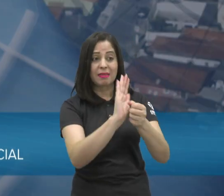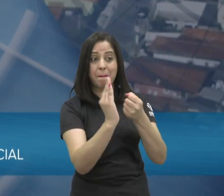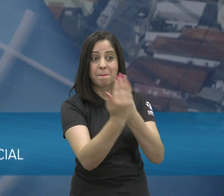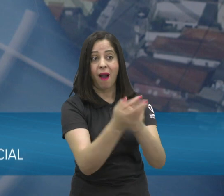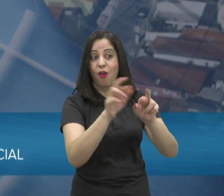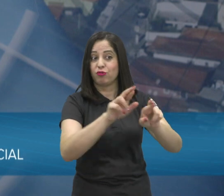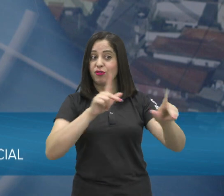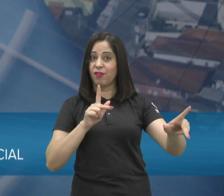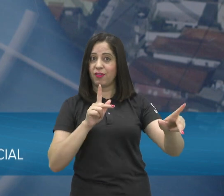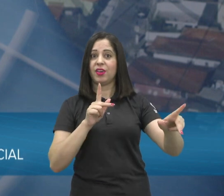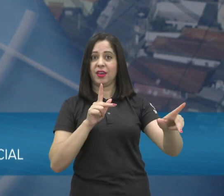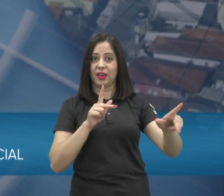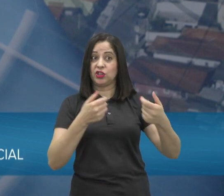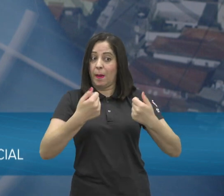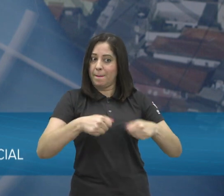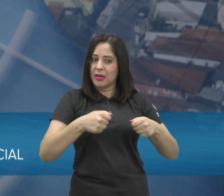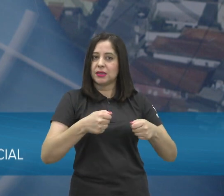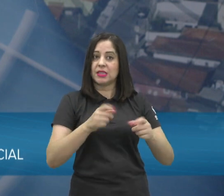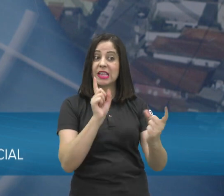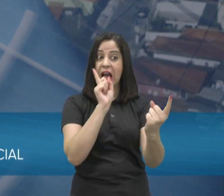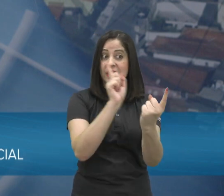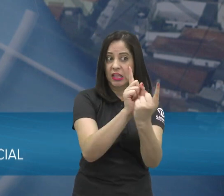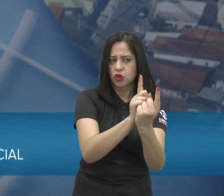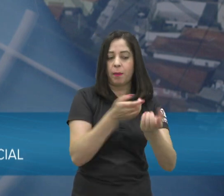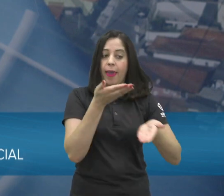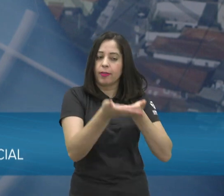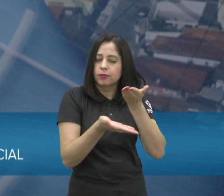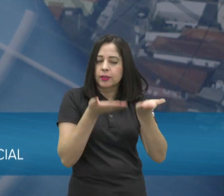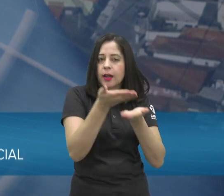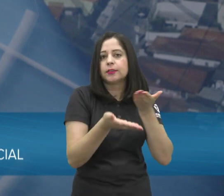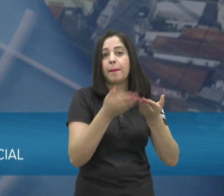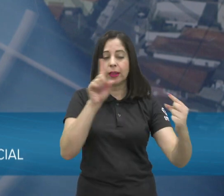de ser tratado, né? A abordagem precisa ser de acordo com a